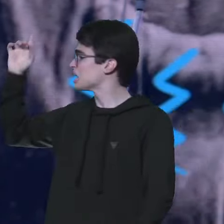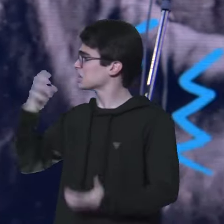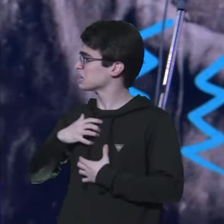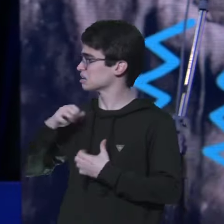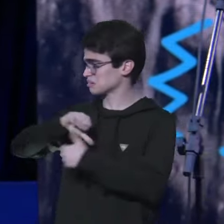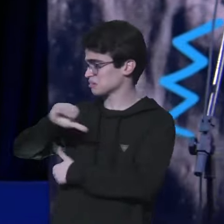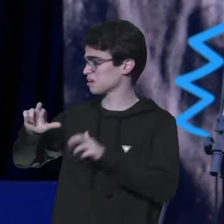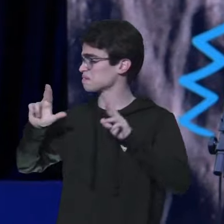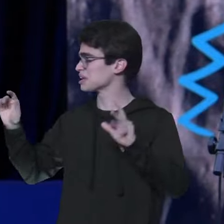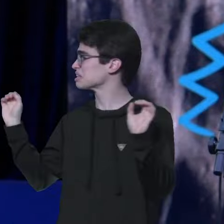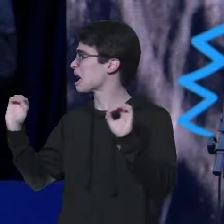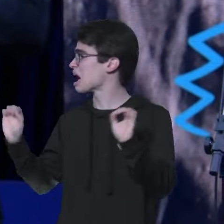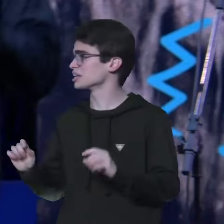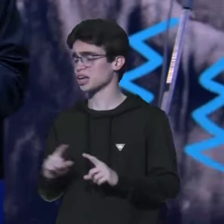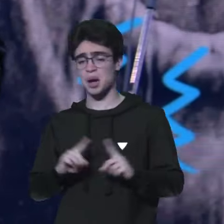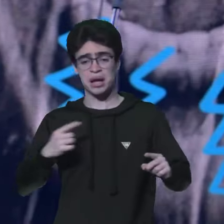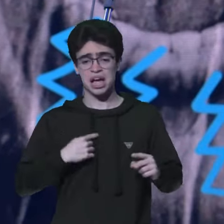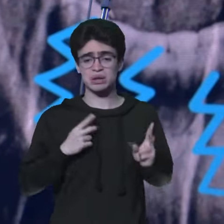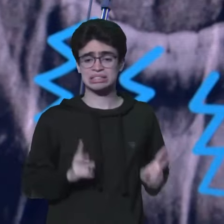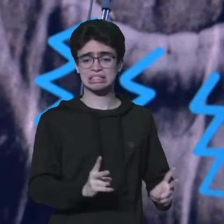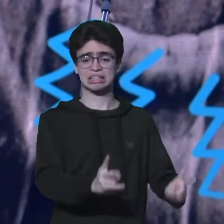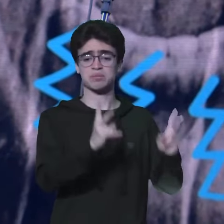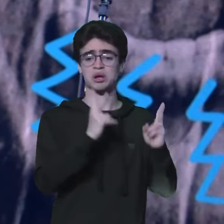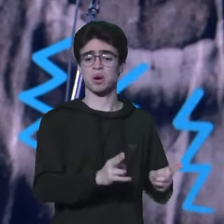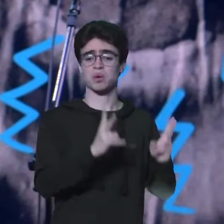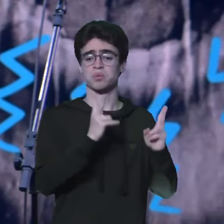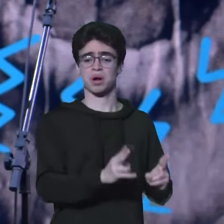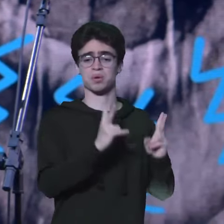diferentes se a gente vive sempre igual?